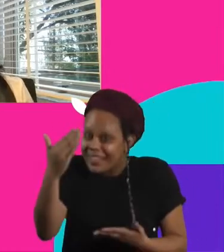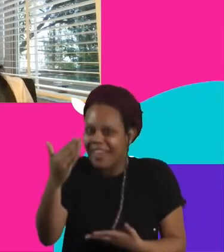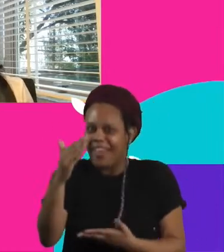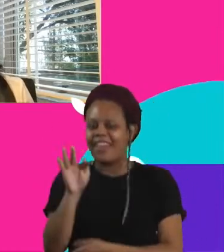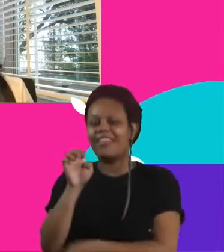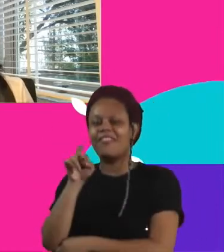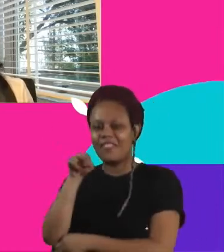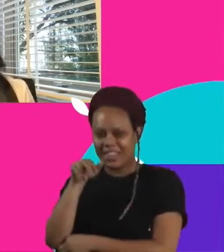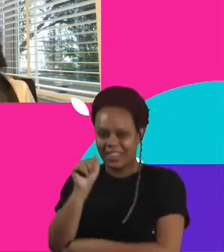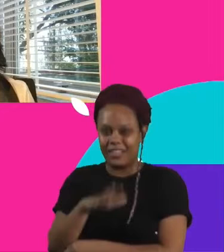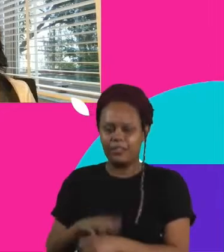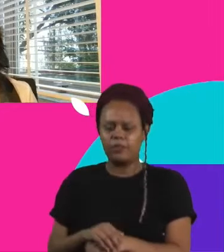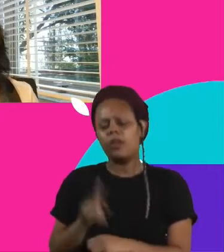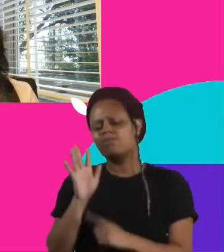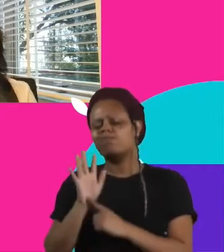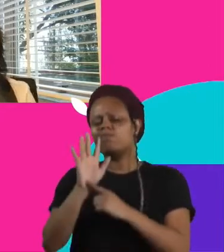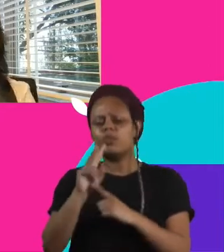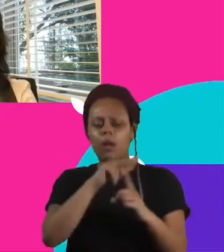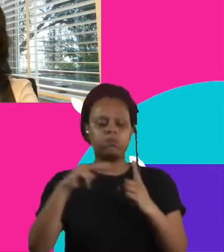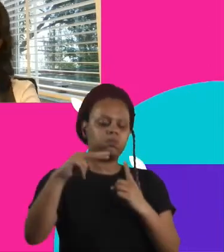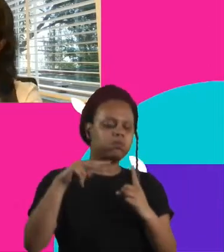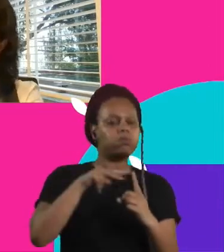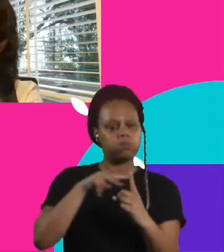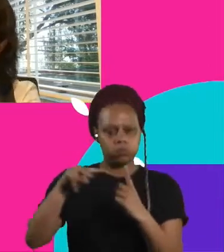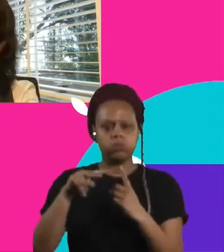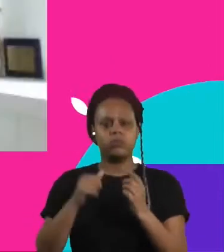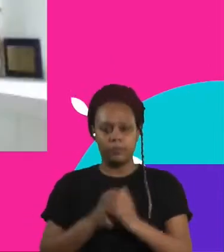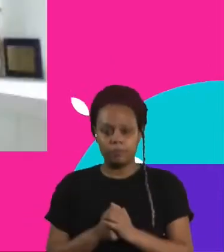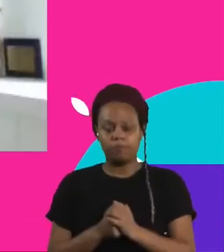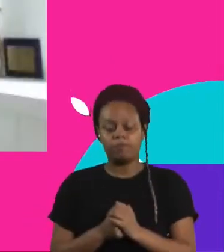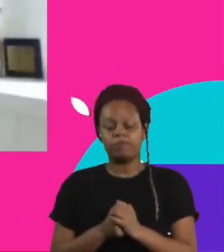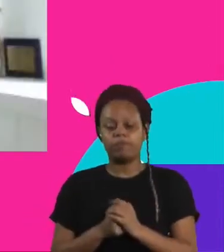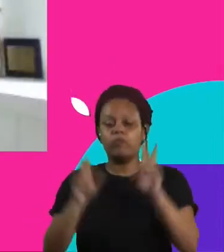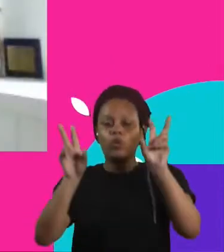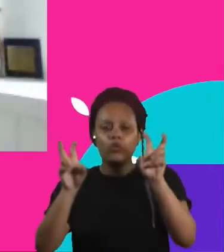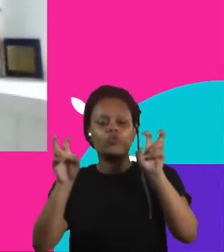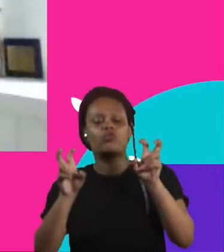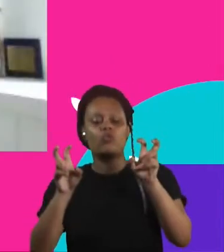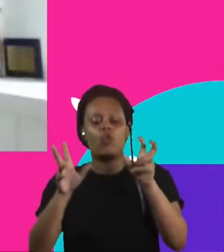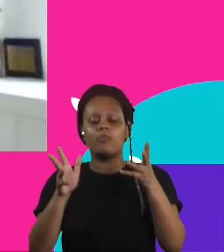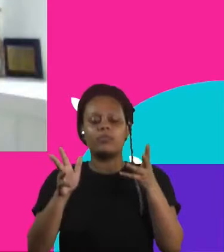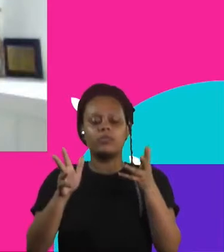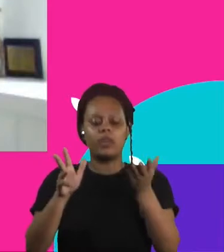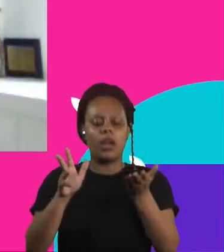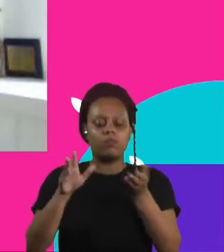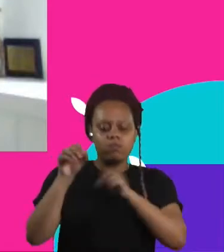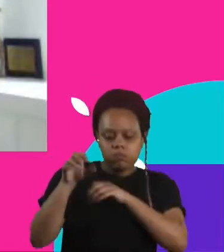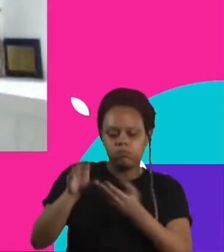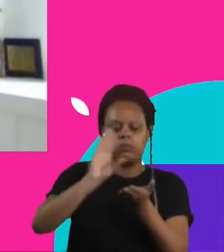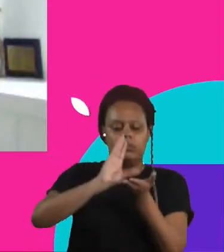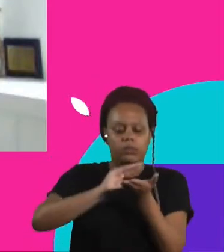um panorama bem rápido de onde está a educação brasileira em relação ao uso de tecnologia e alfabetização em dados, para